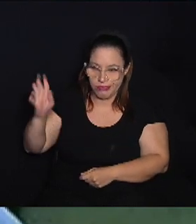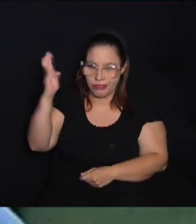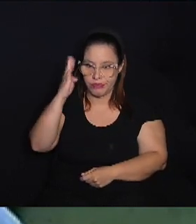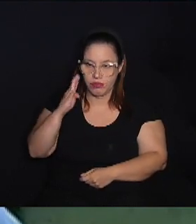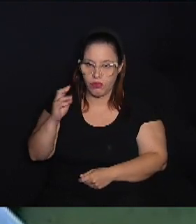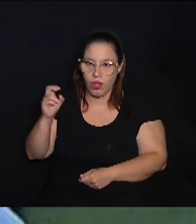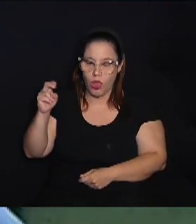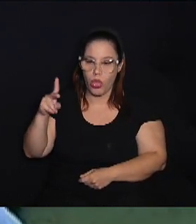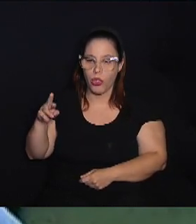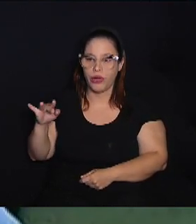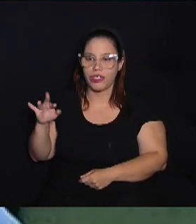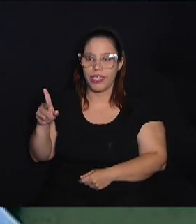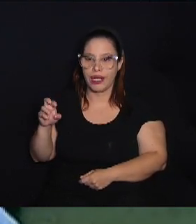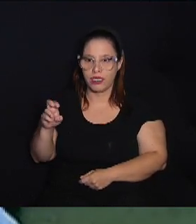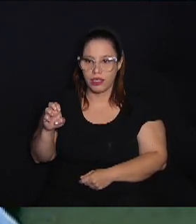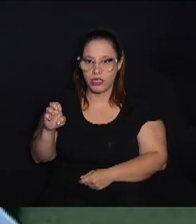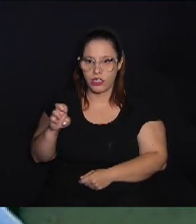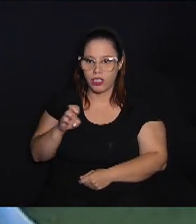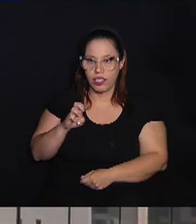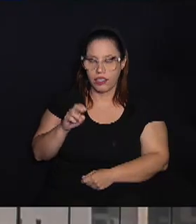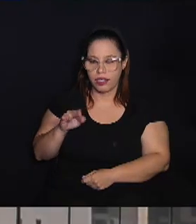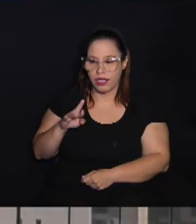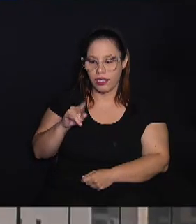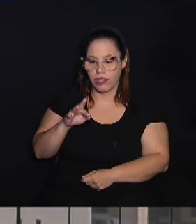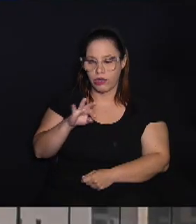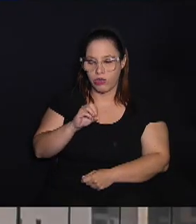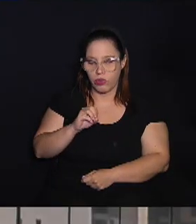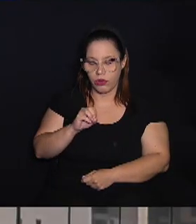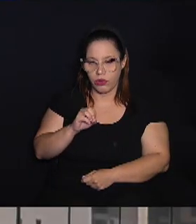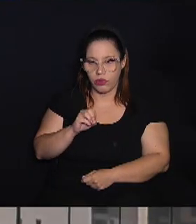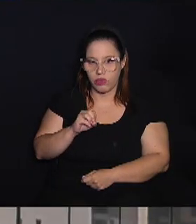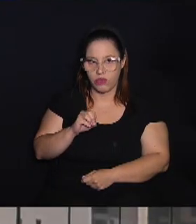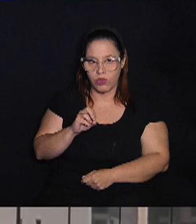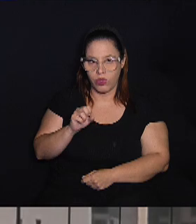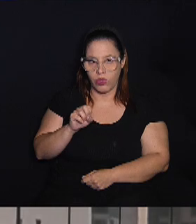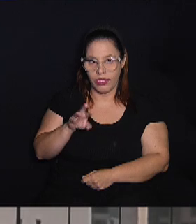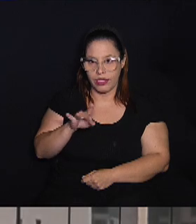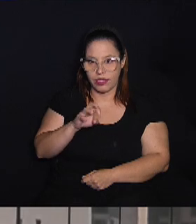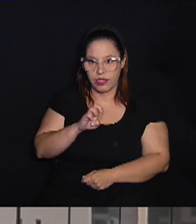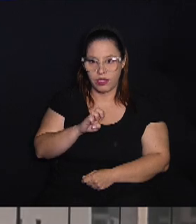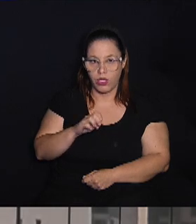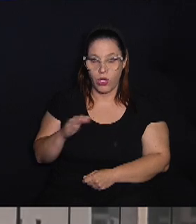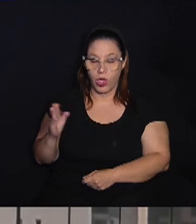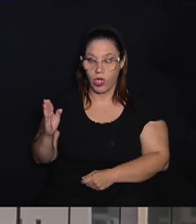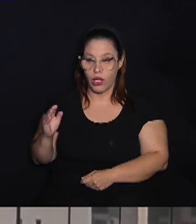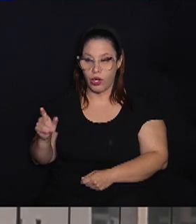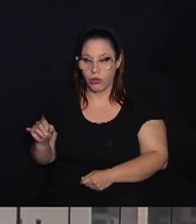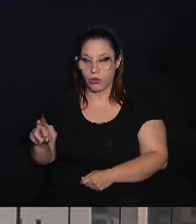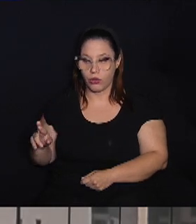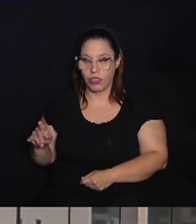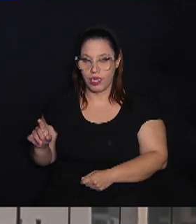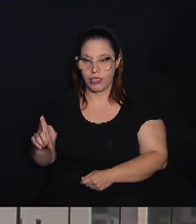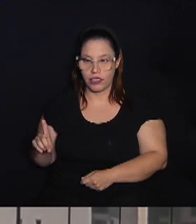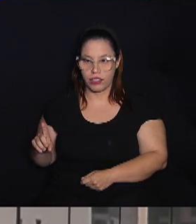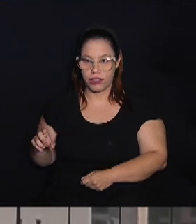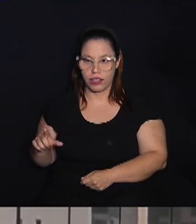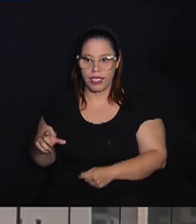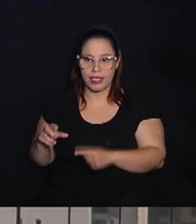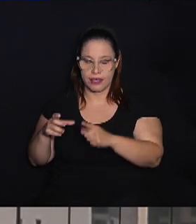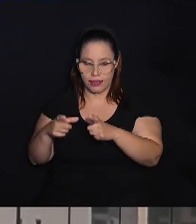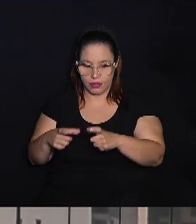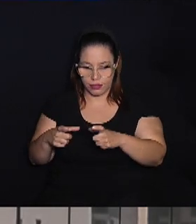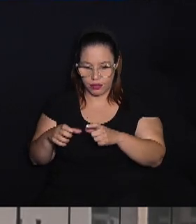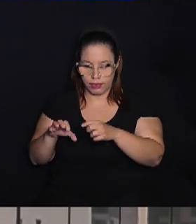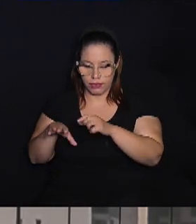Nordeste e Centro-Oeste. E aí que entra o Sudeste, né, claro. O Sudeste onde é a sede, né?